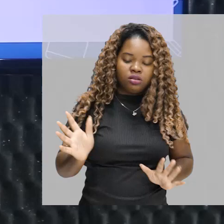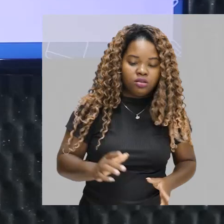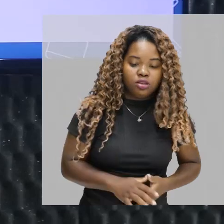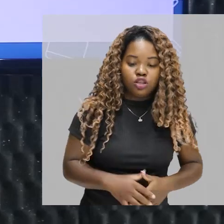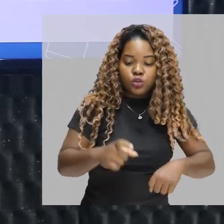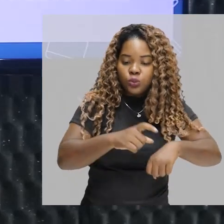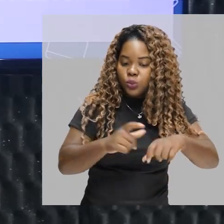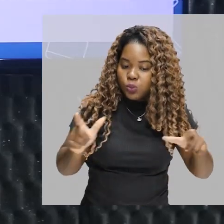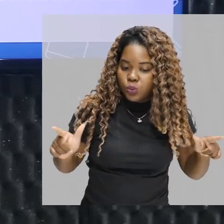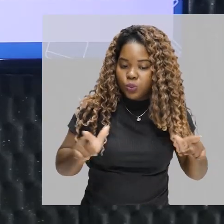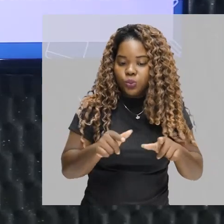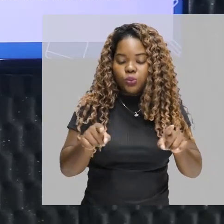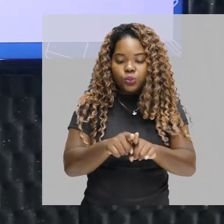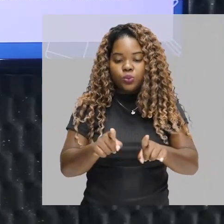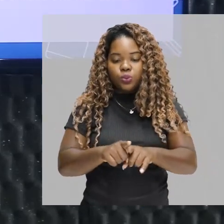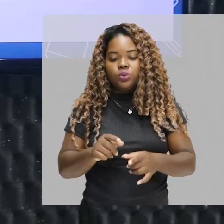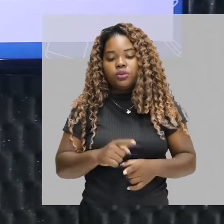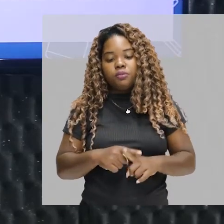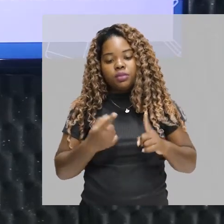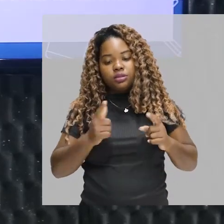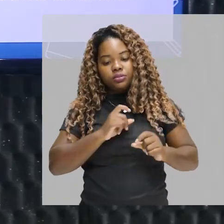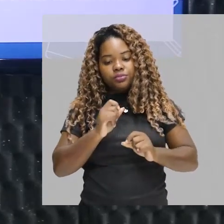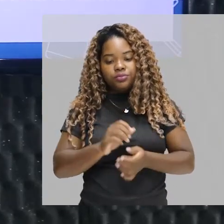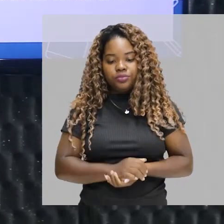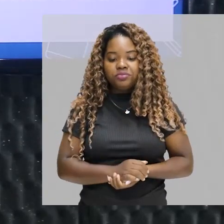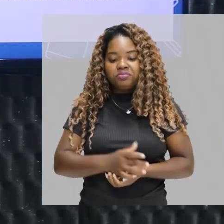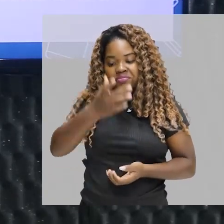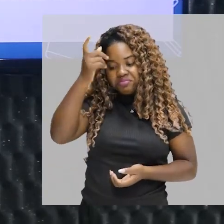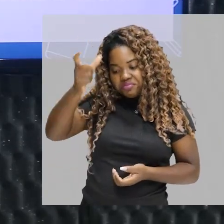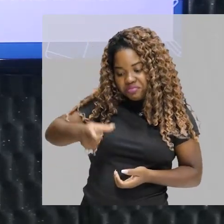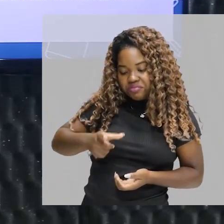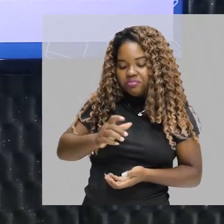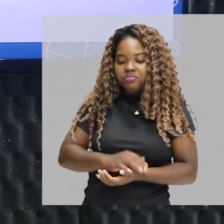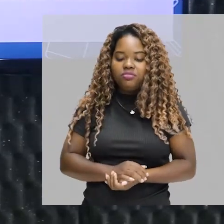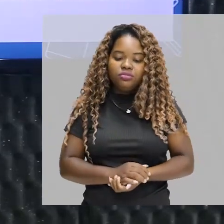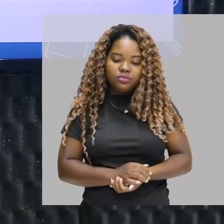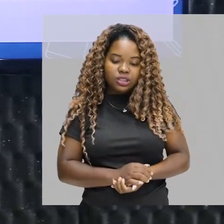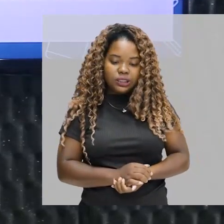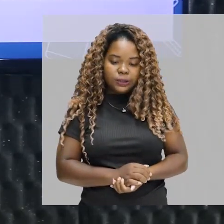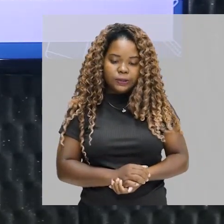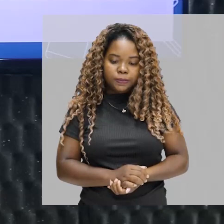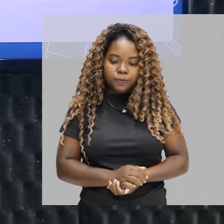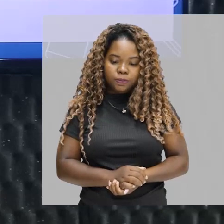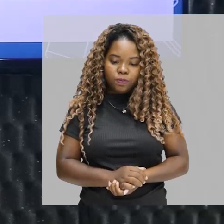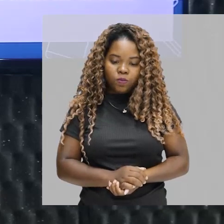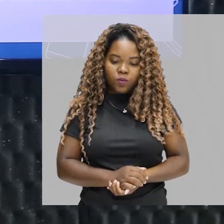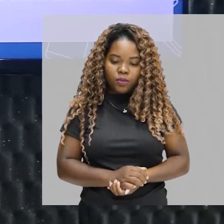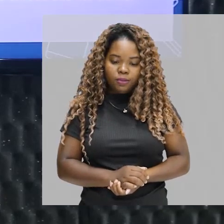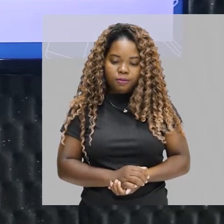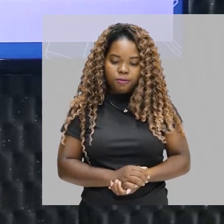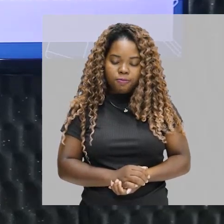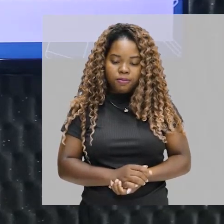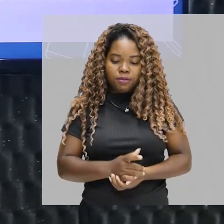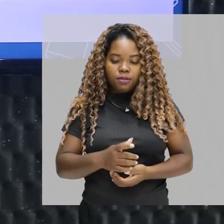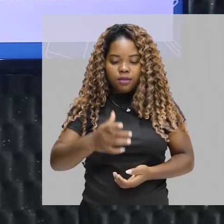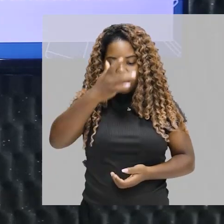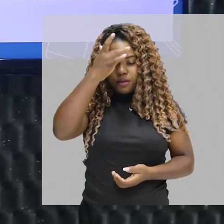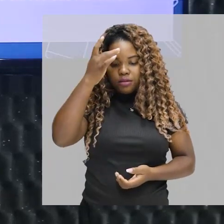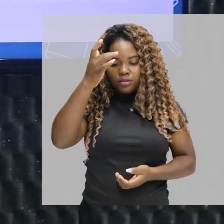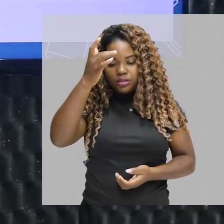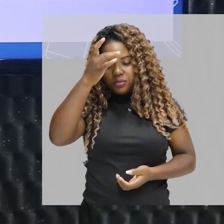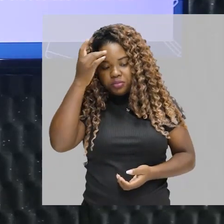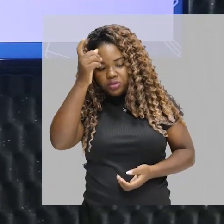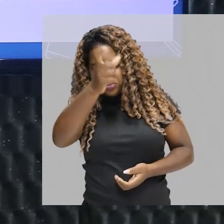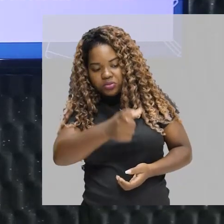é reduzido. Mas eu vou ter personagens, são aqueles seres que vão executar e